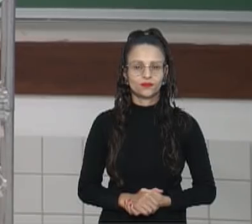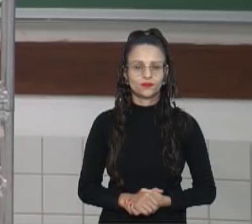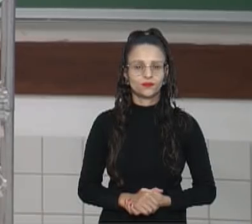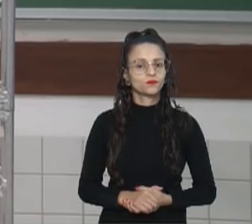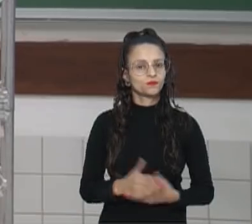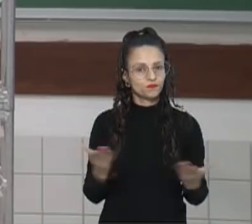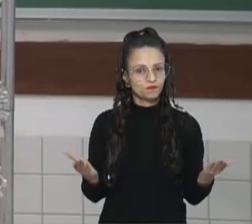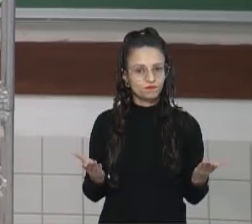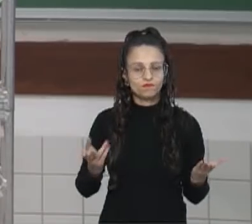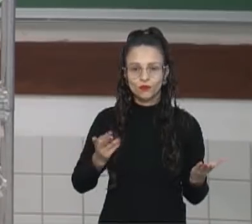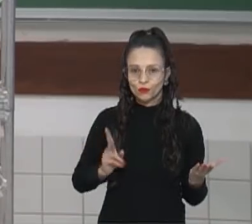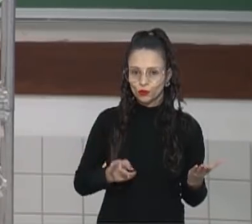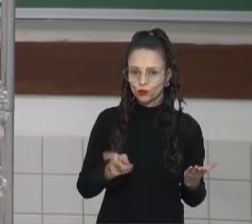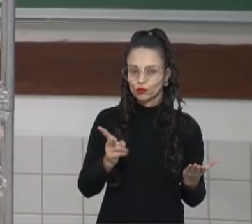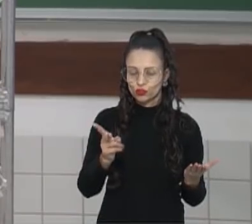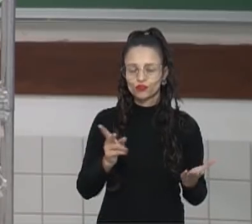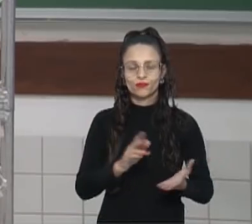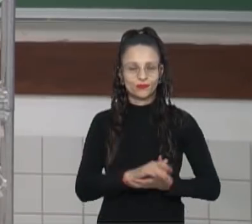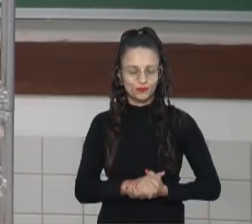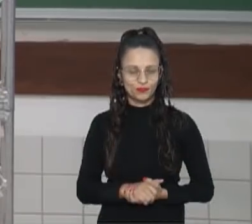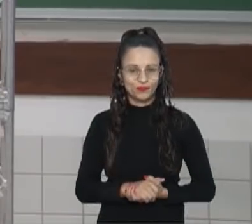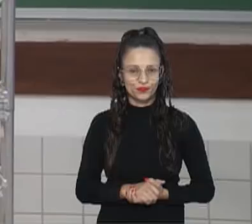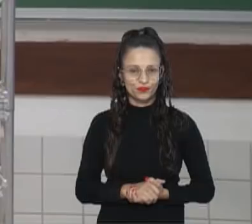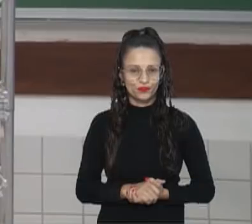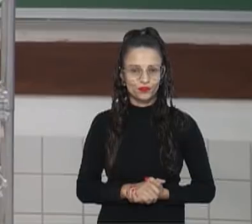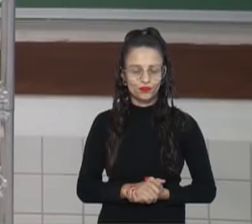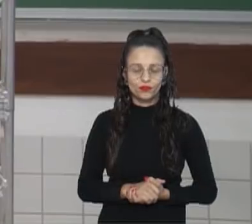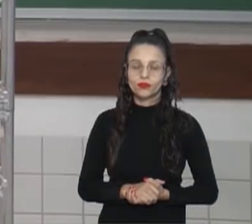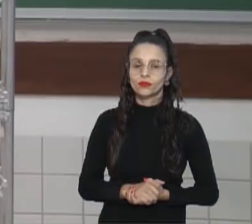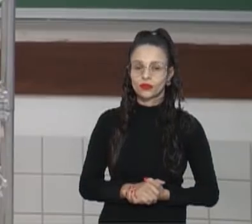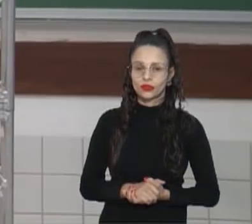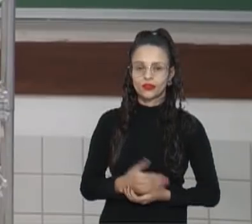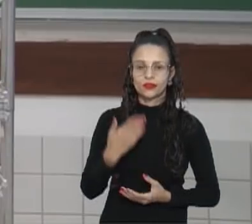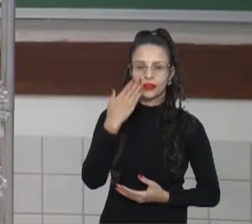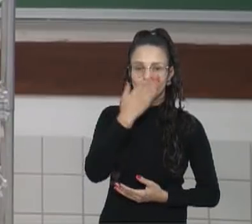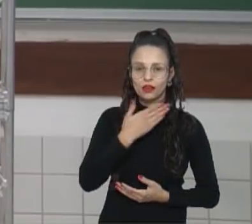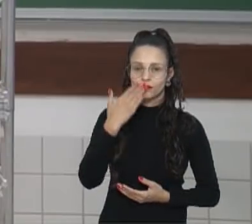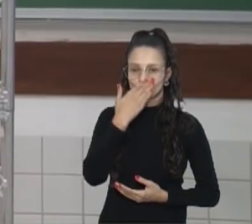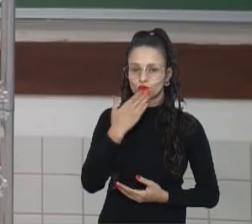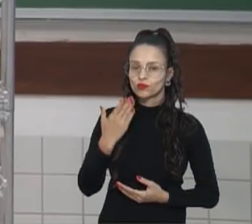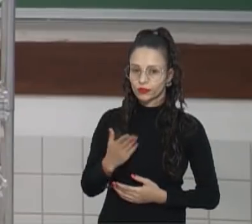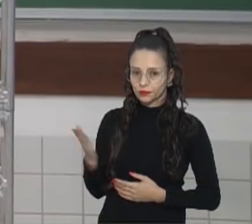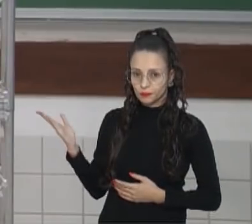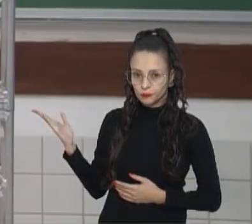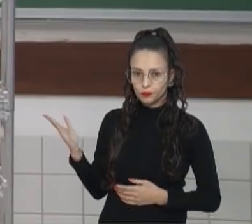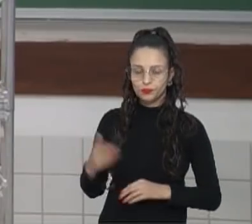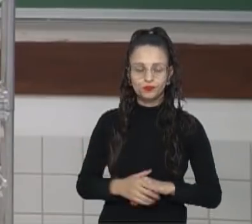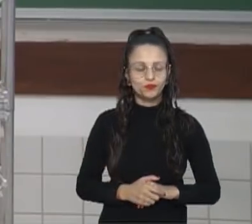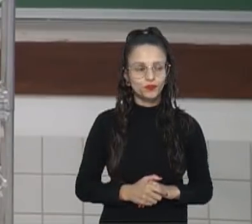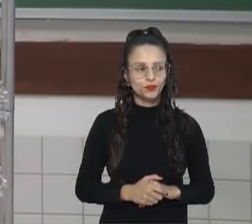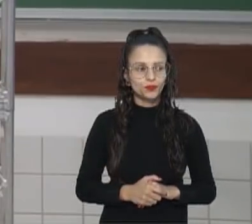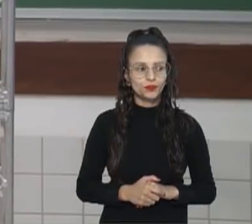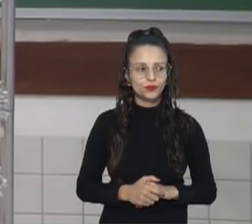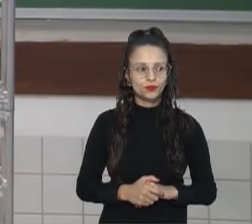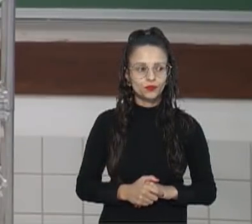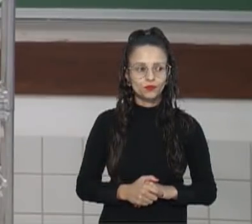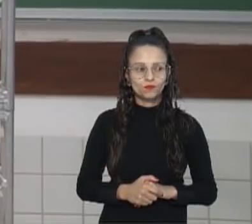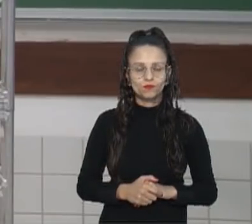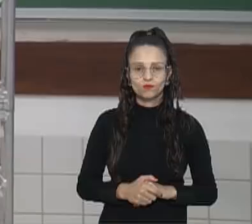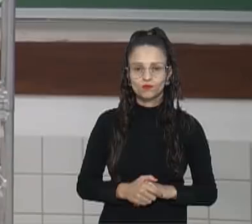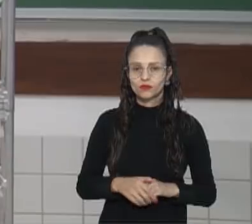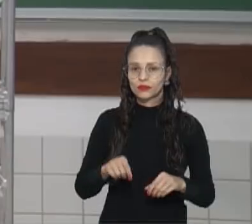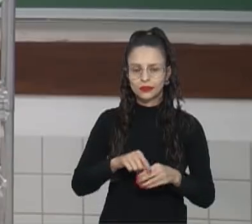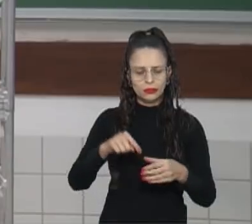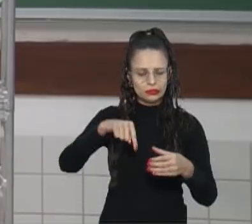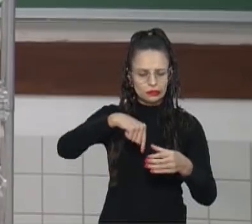Meninada continuando aí, meninada e meninados, açúcar cristal, esse é açúcar de cozinha, né? Ele não está dissolvendo também, hoje está um dia